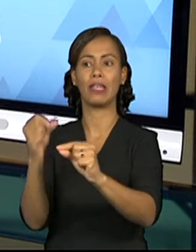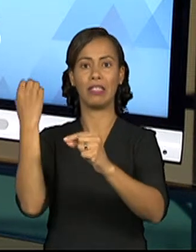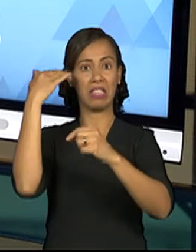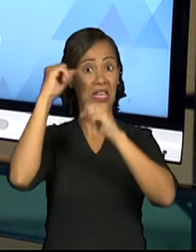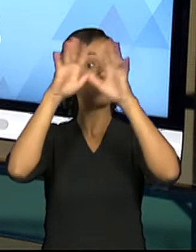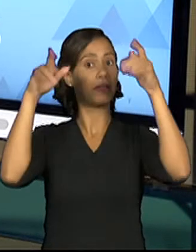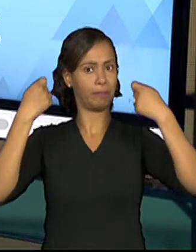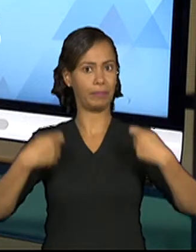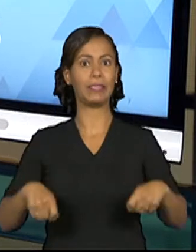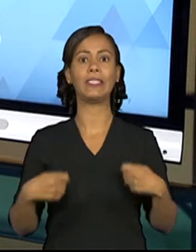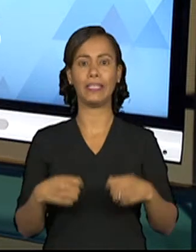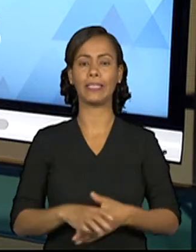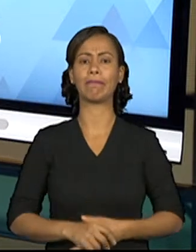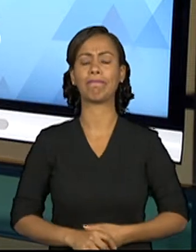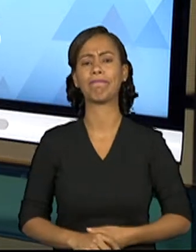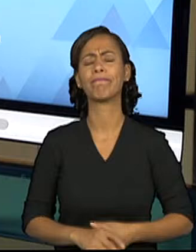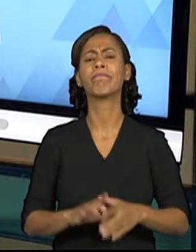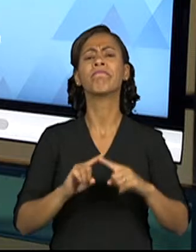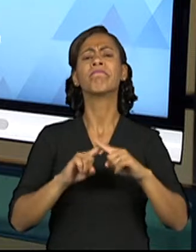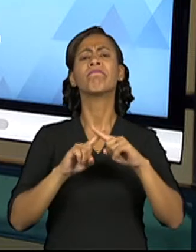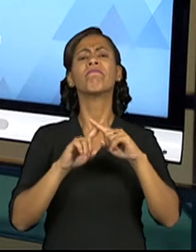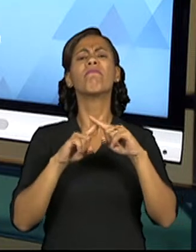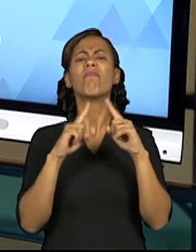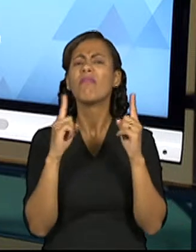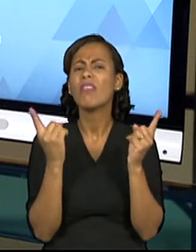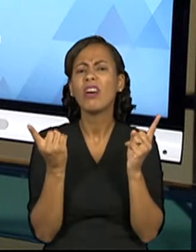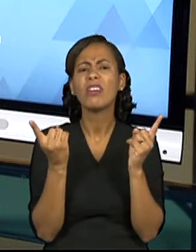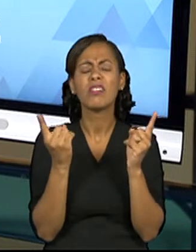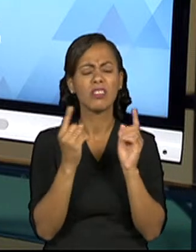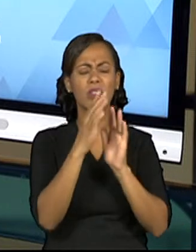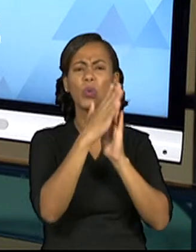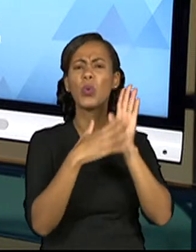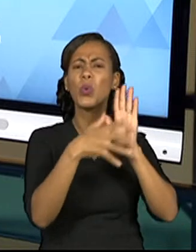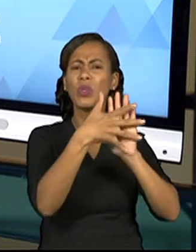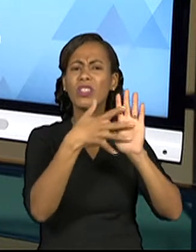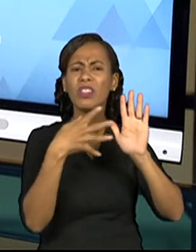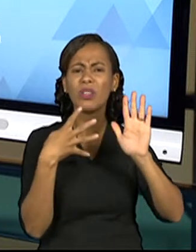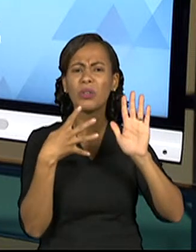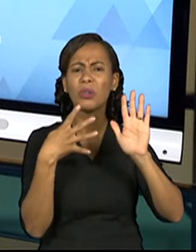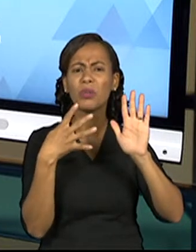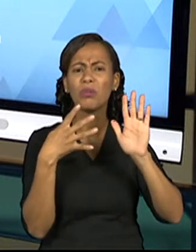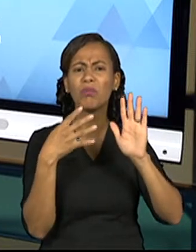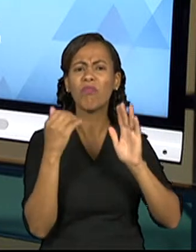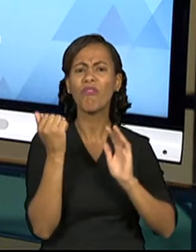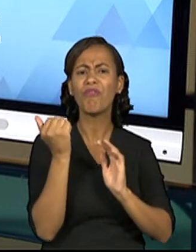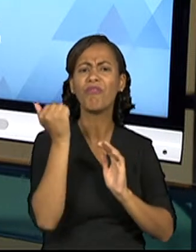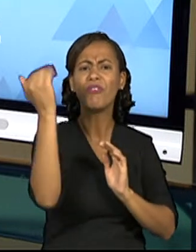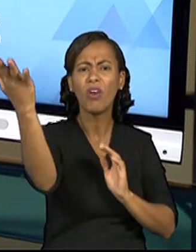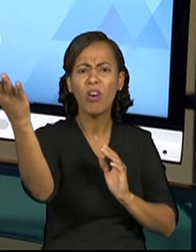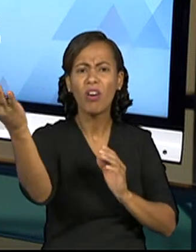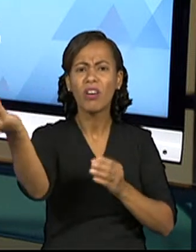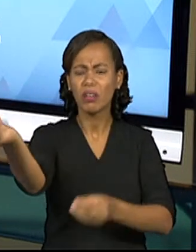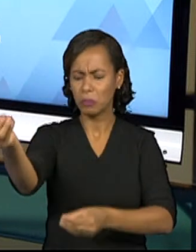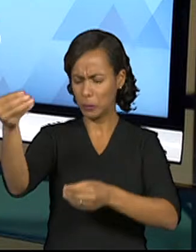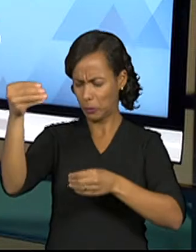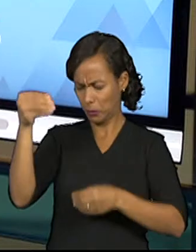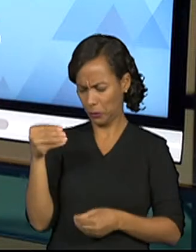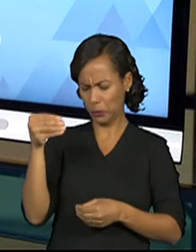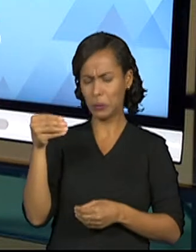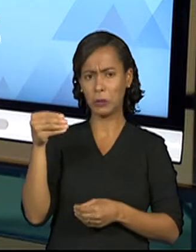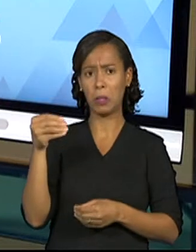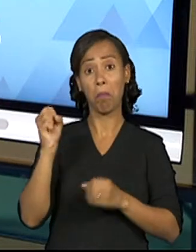Bom, como que esse currículo, que ele vem de fora, seja ele indicado como diretriz,